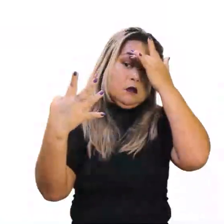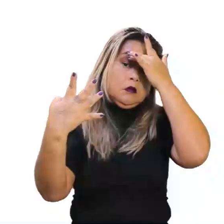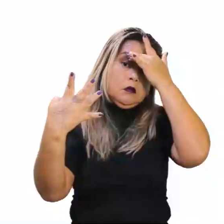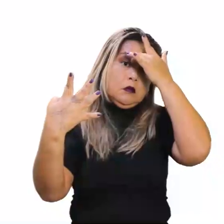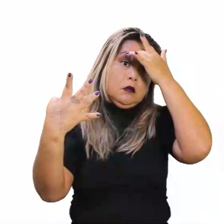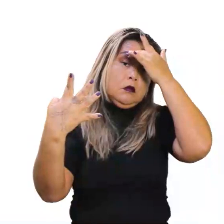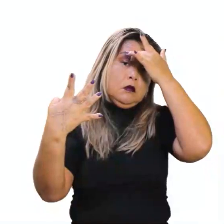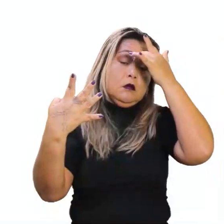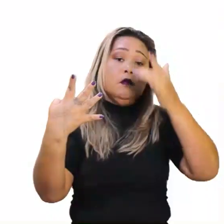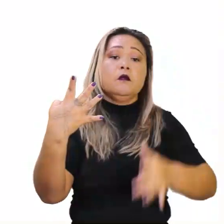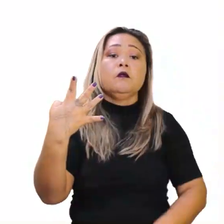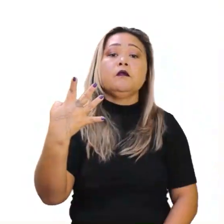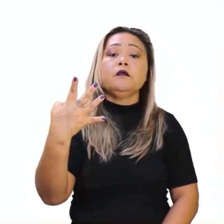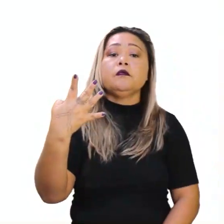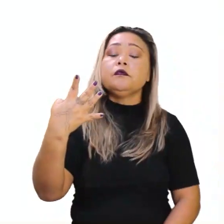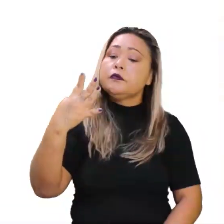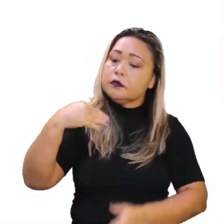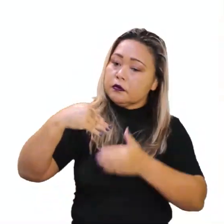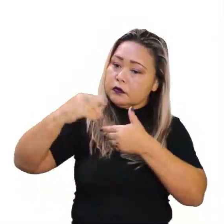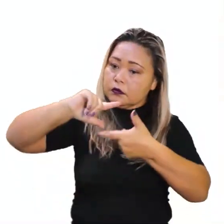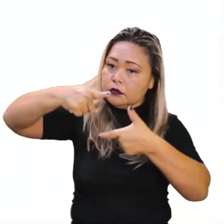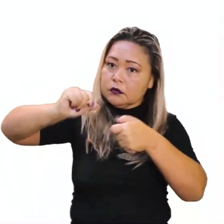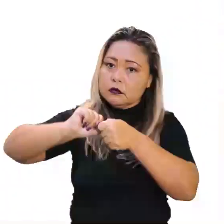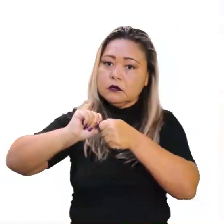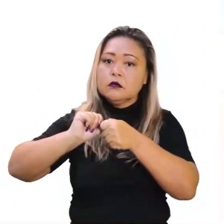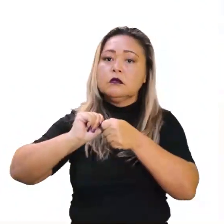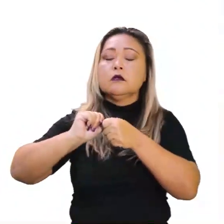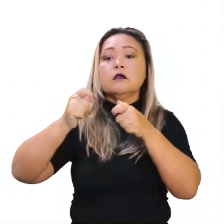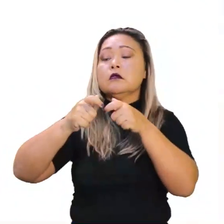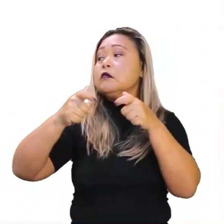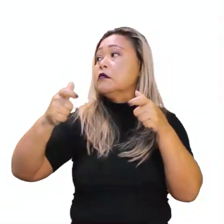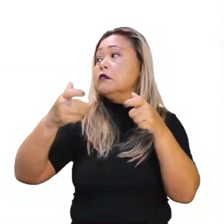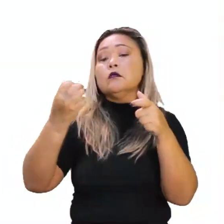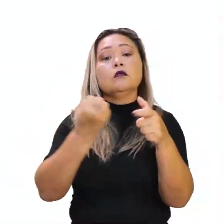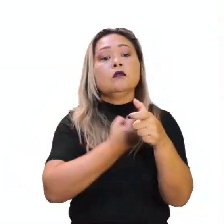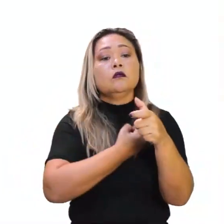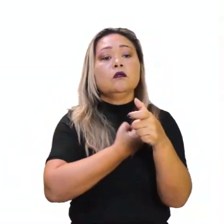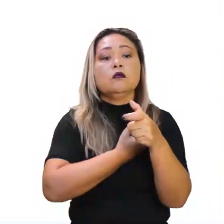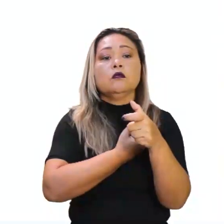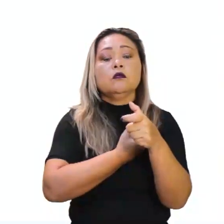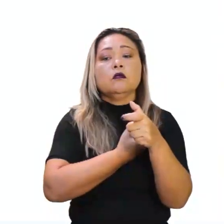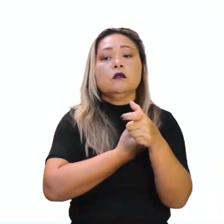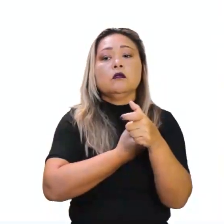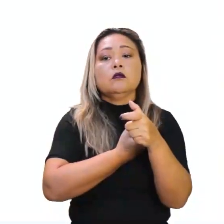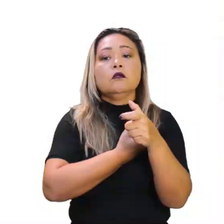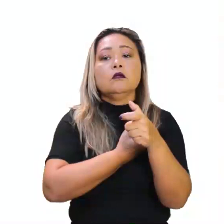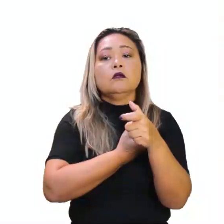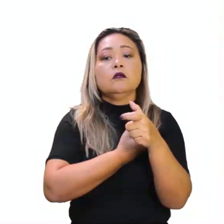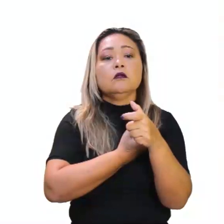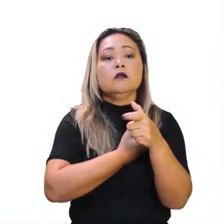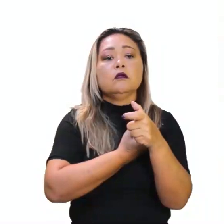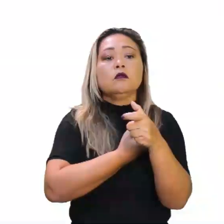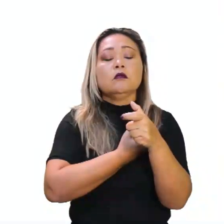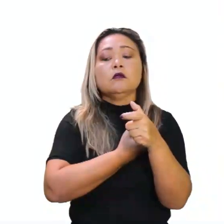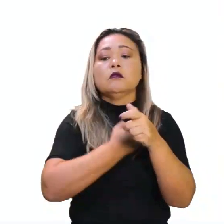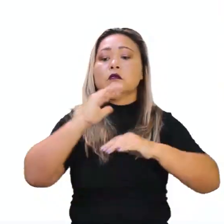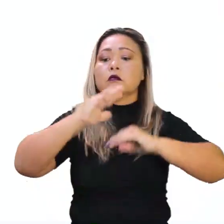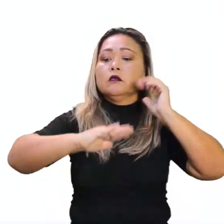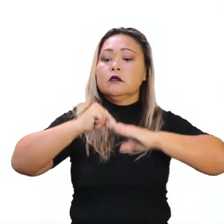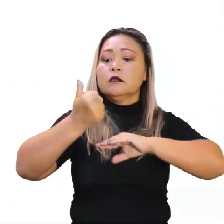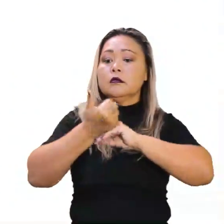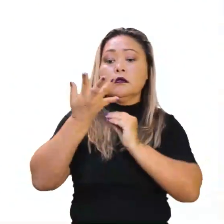4. Então, a partir do modernismo, foi aumentando o número de